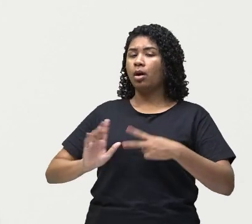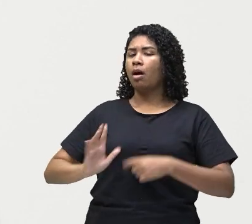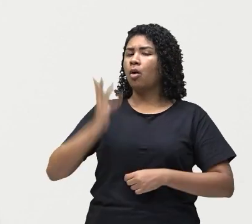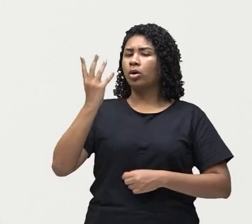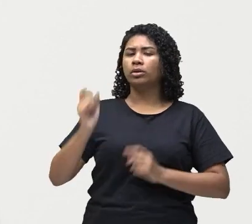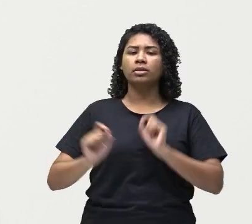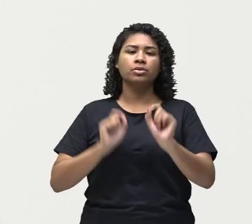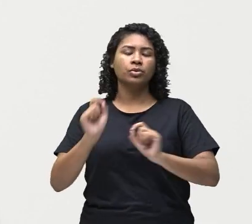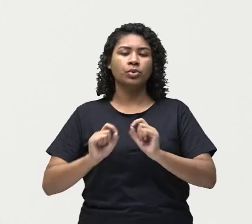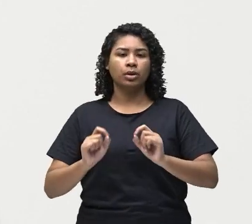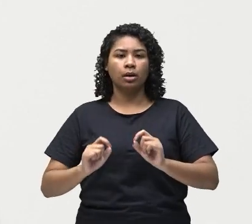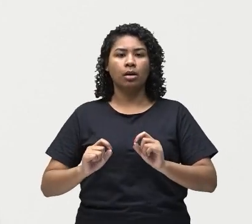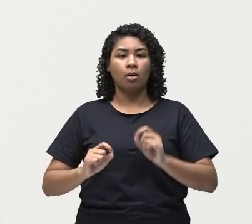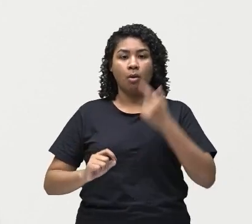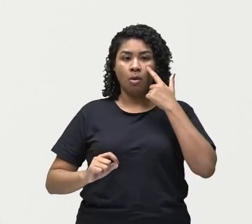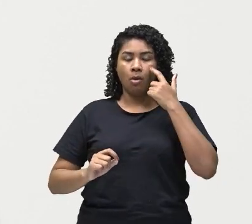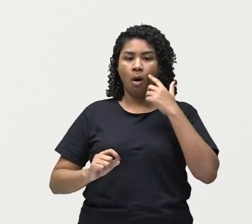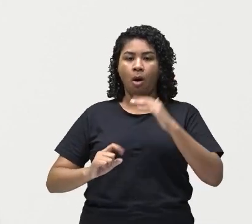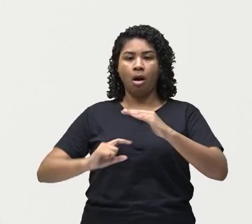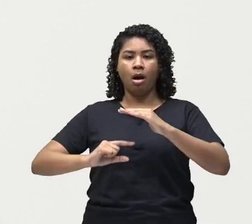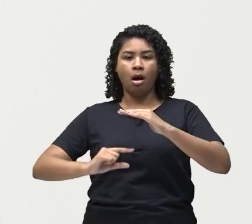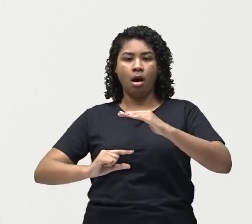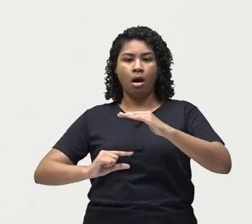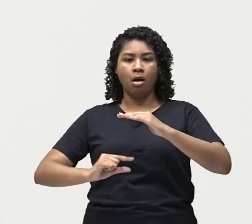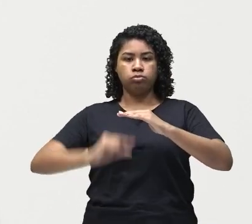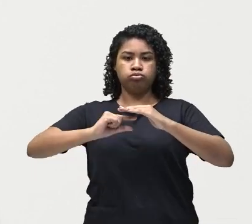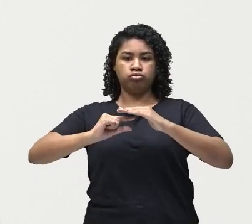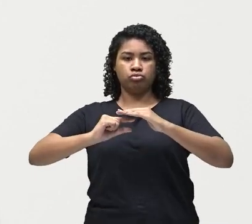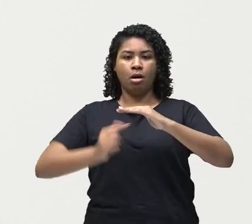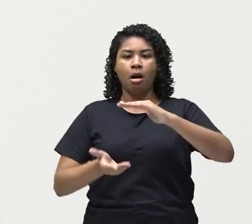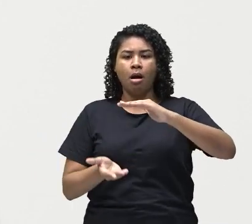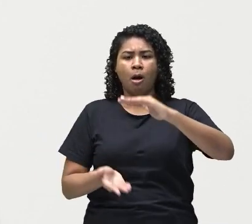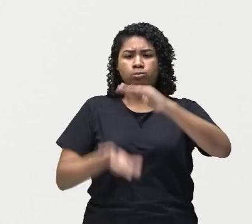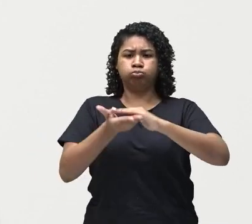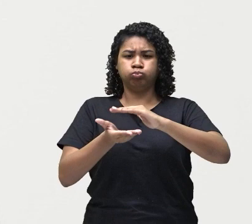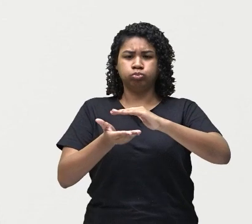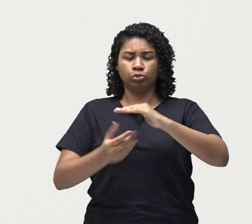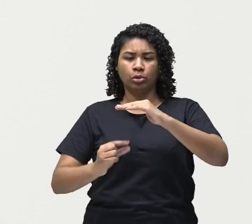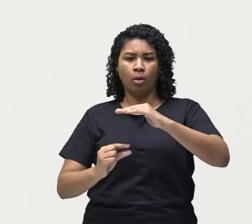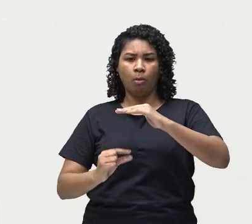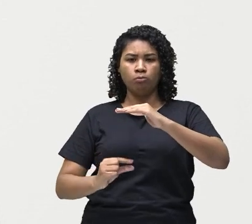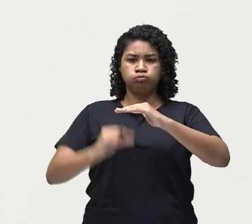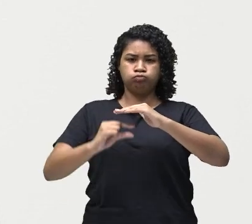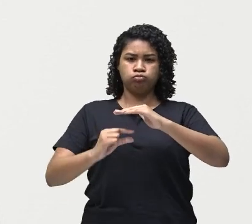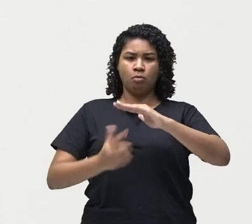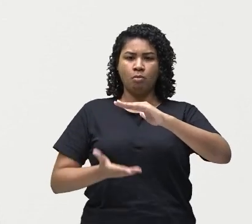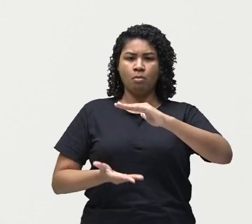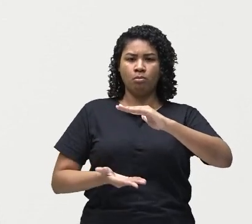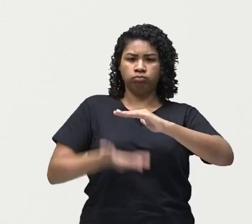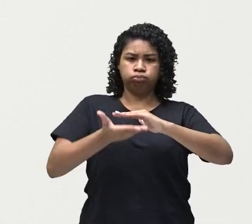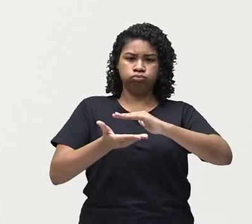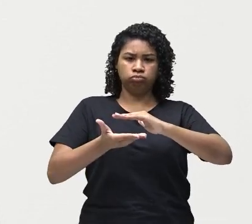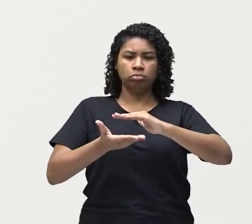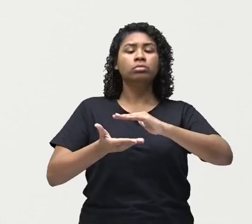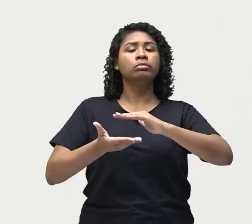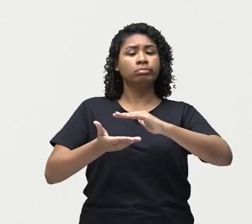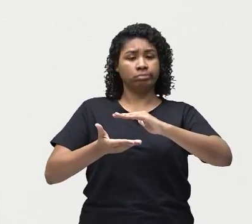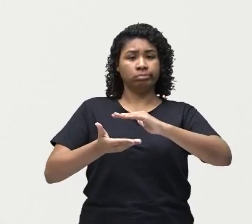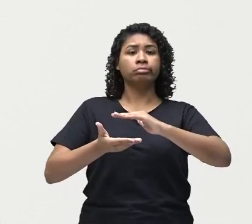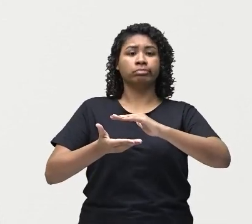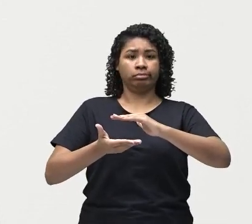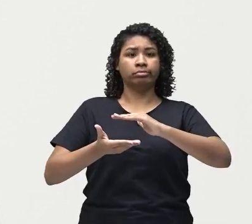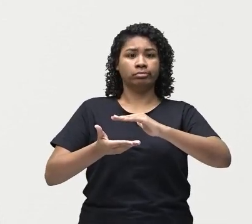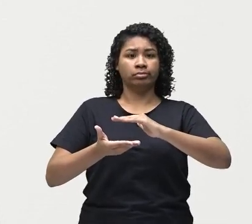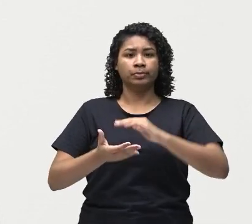vai comprimir né Como o próprio nome já diz o pistão sobe e comprime a mistura de ar e vapor de